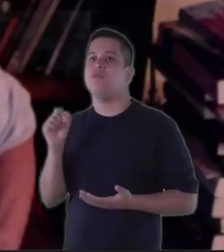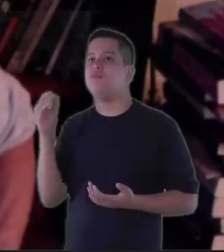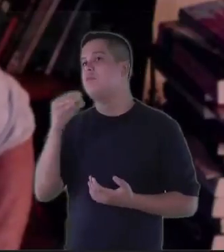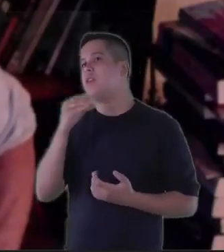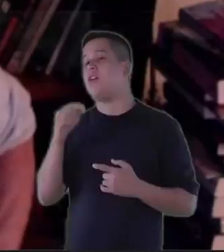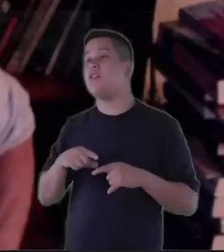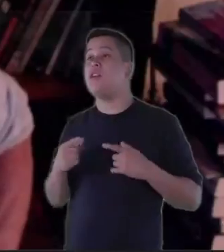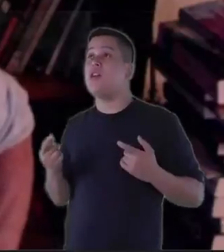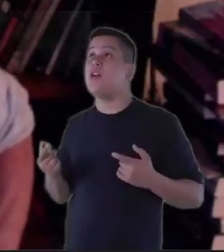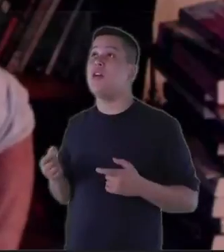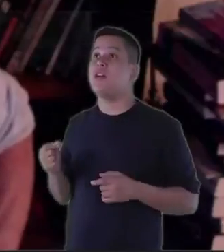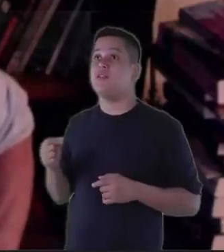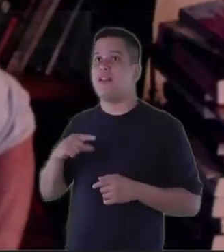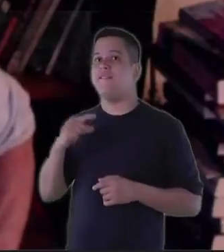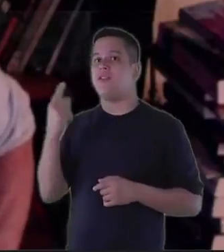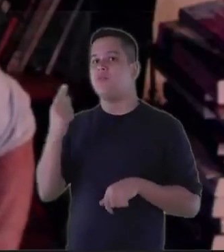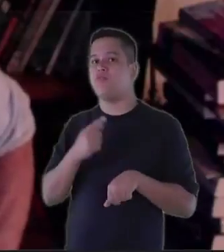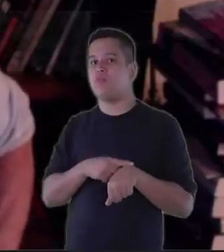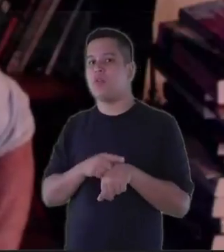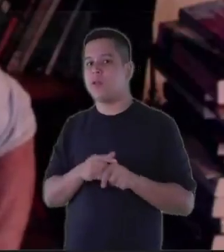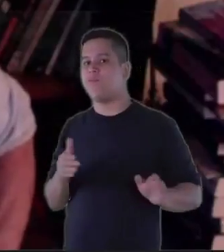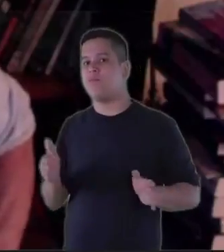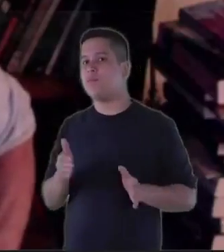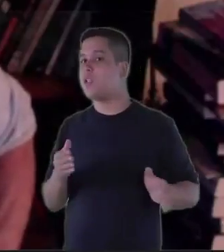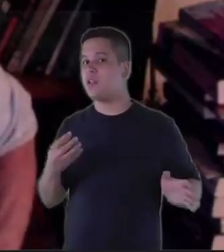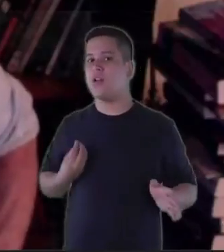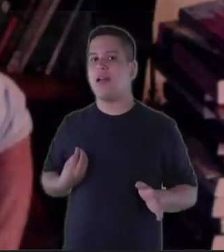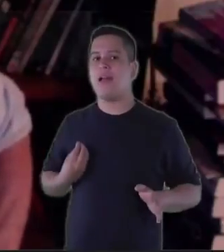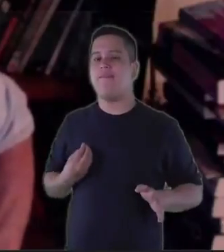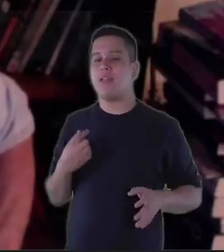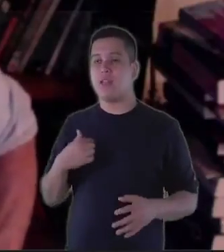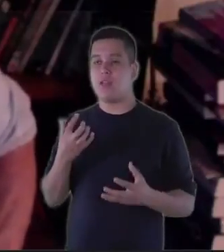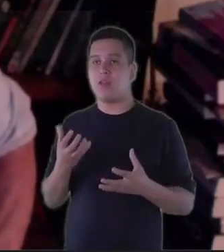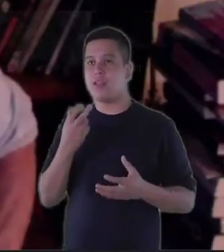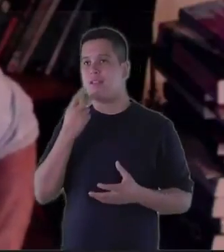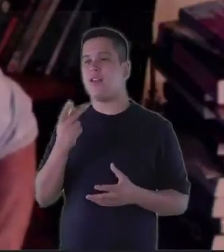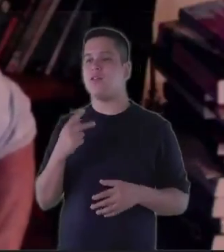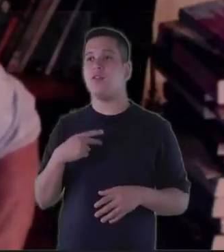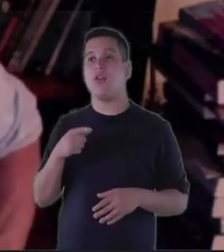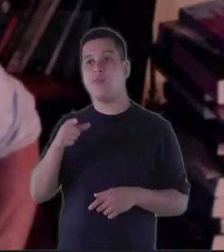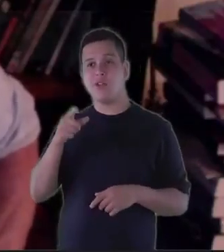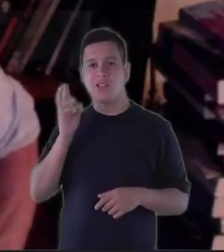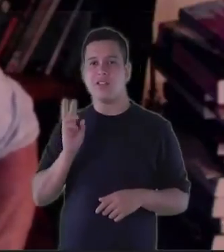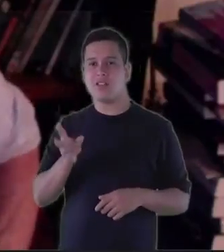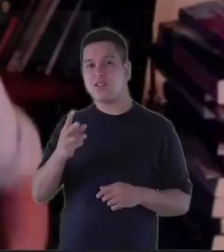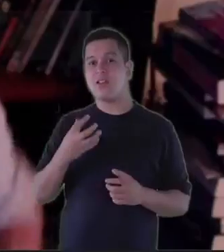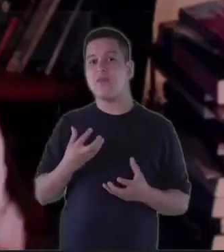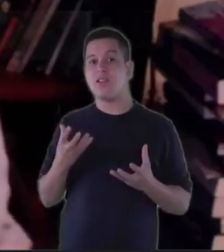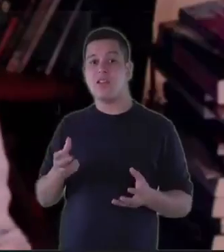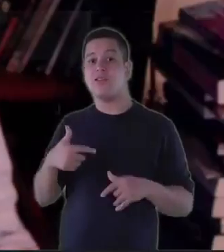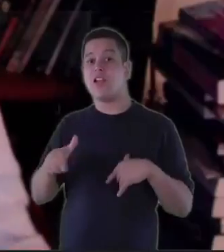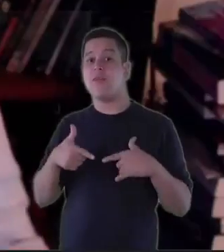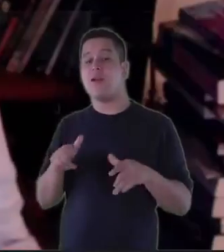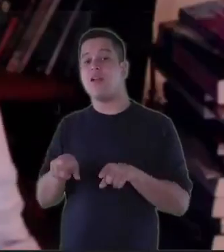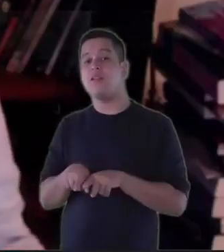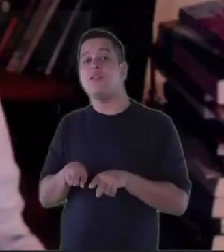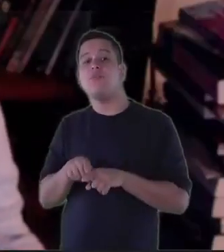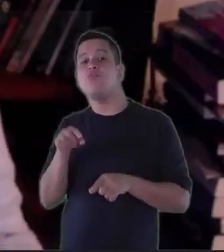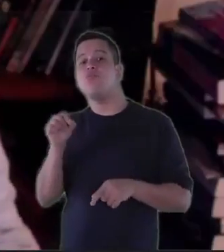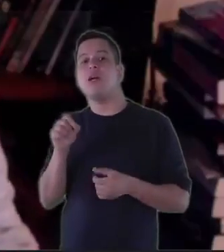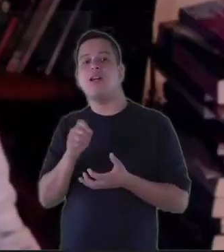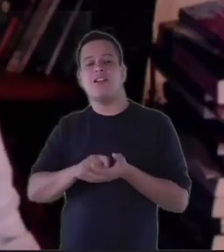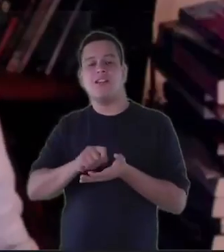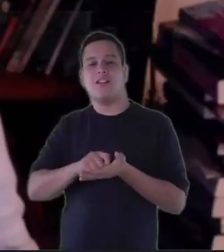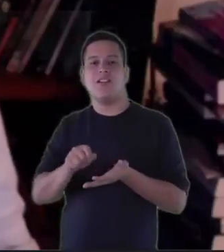vida em que eu tive que dizer, pô, você sempre quis ser um escritor, então agora você vai ter que se tornar um escritor. E é muito interessante que esse